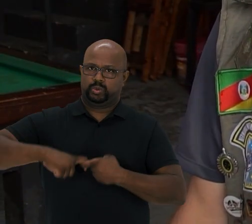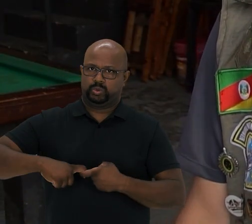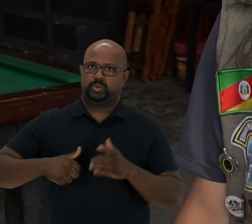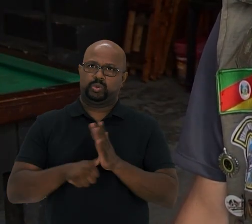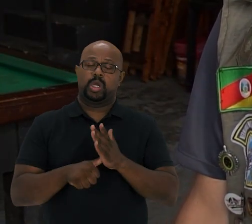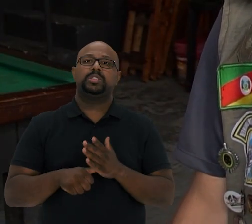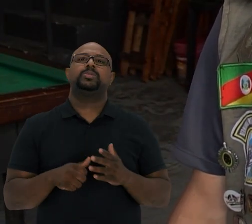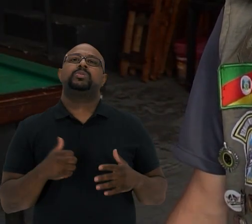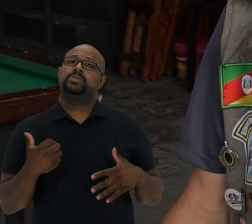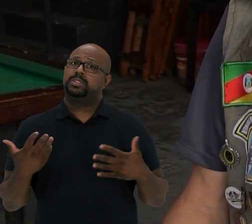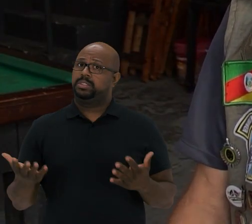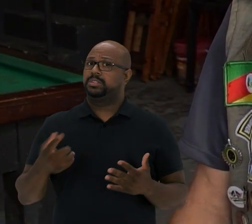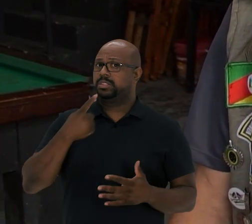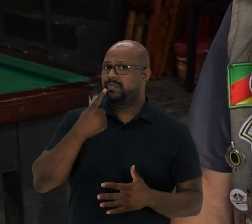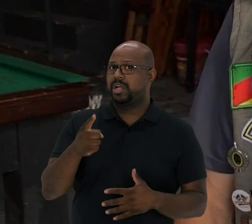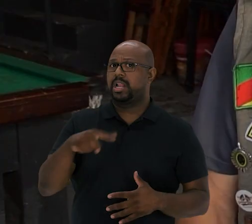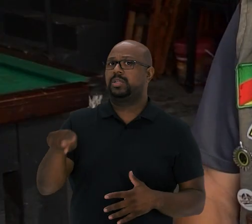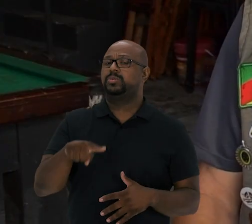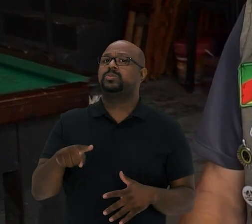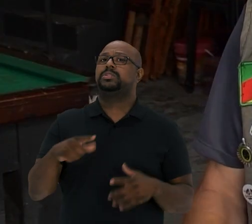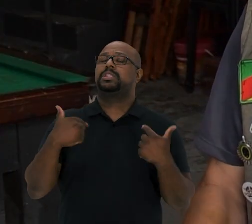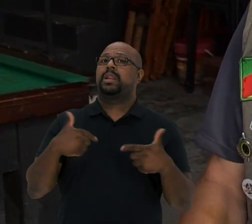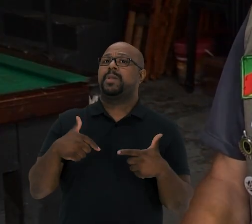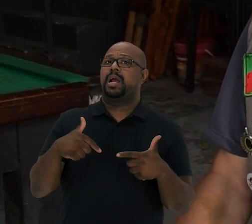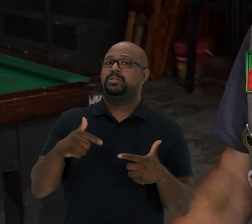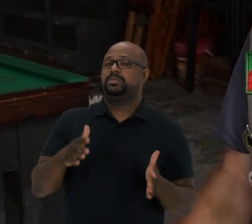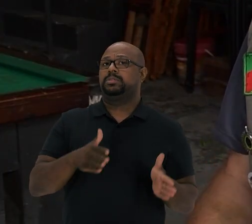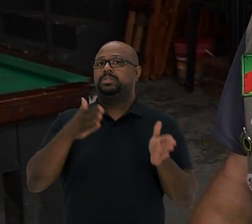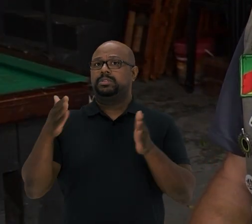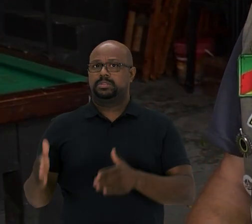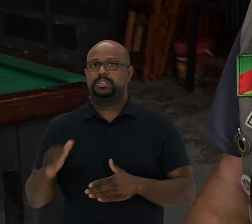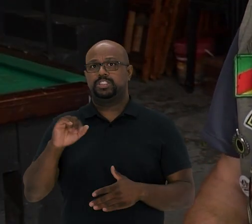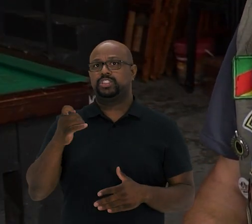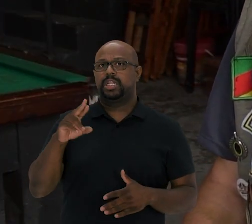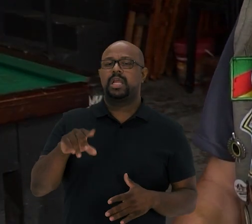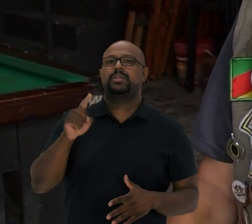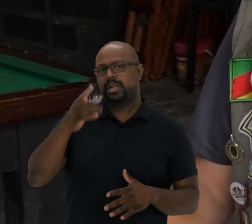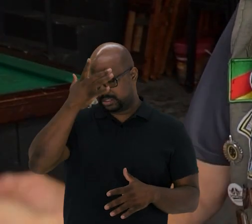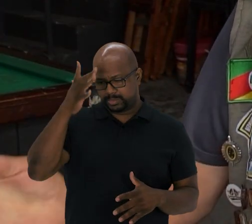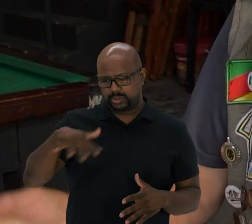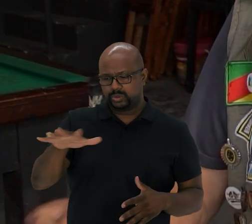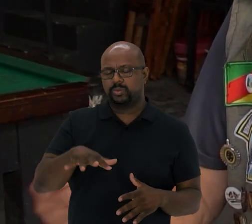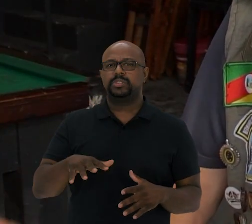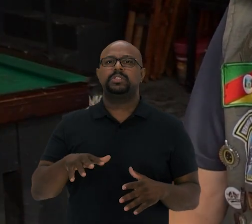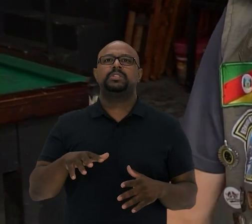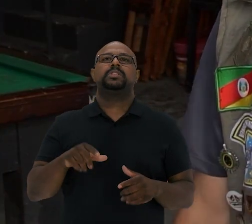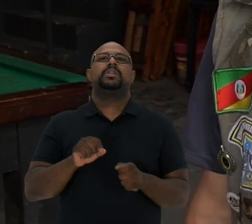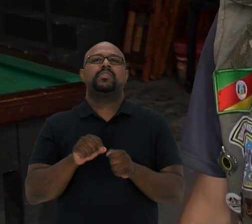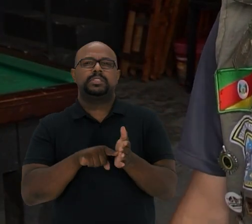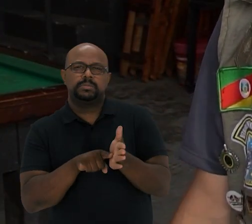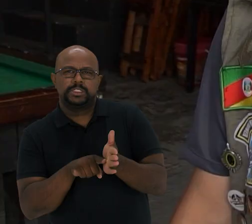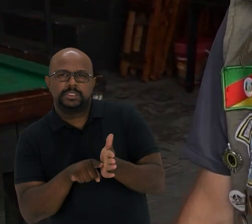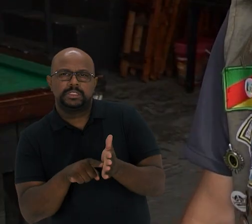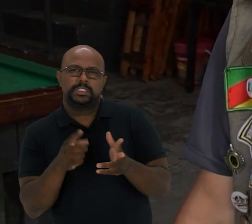sócios, né, e sem falar nos trabalhos indiretos, que eram as pessoas que